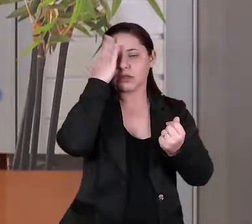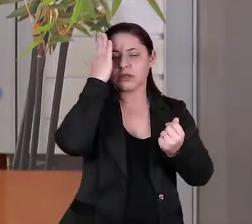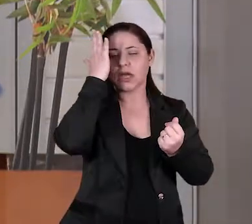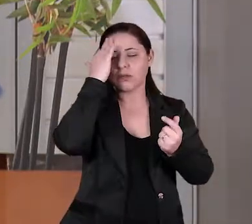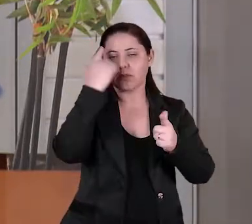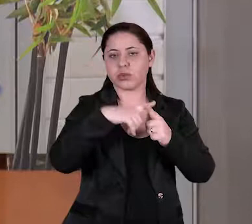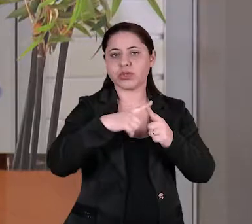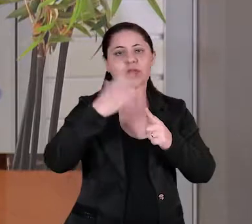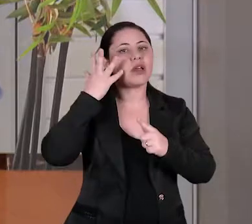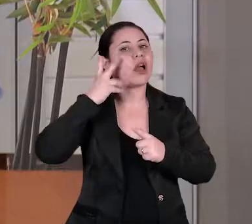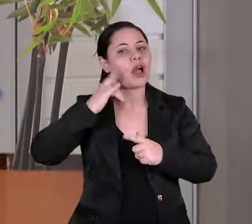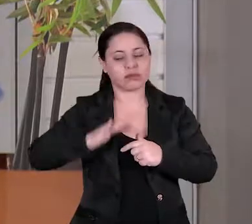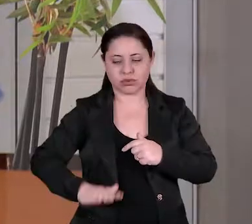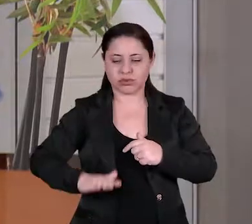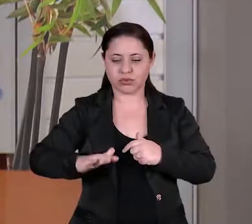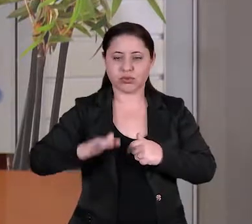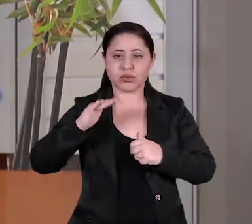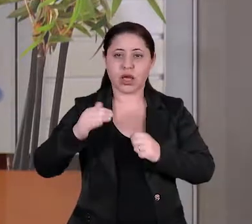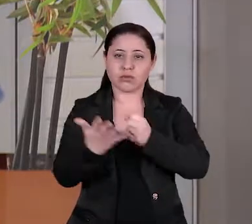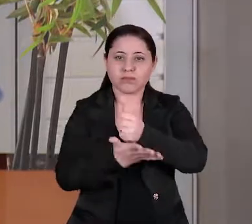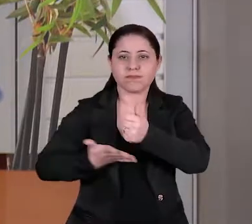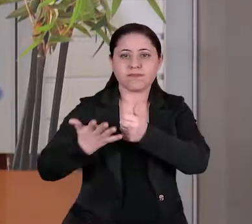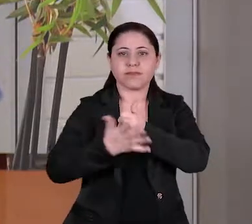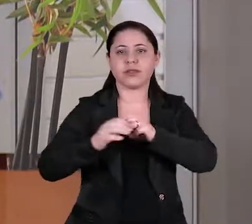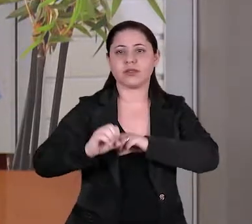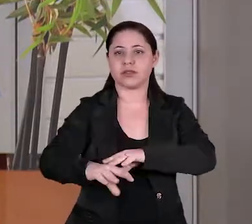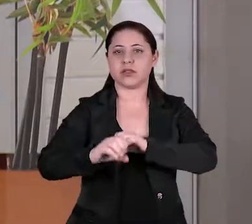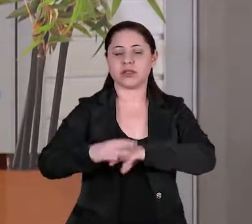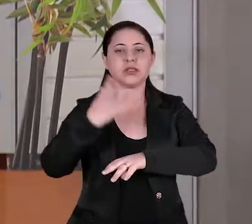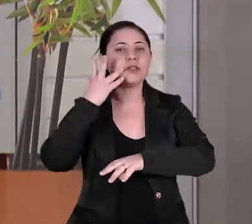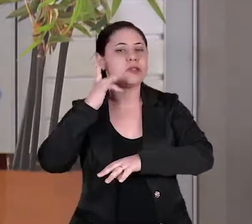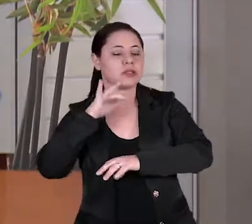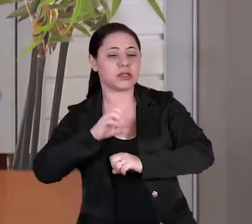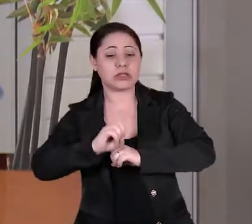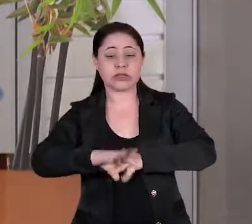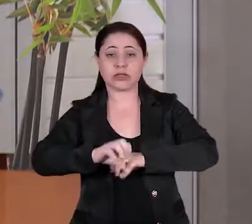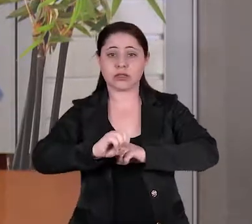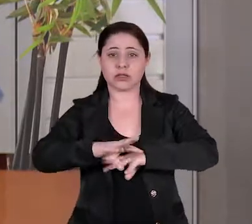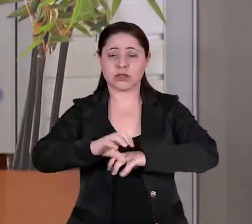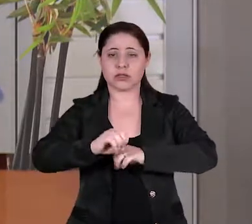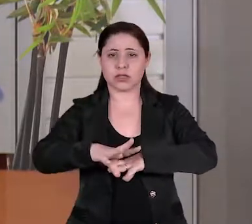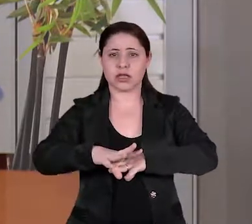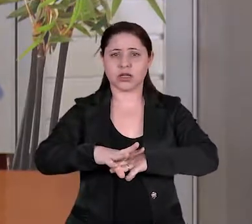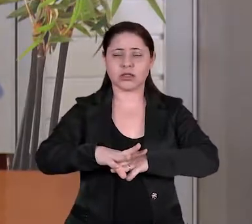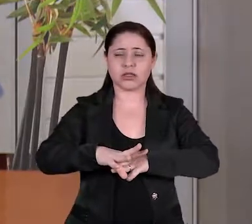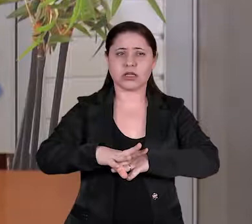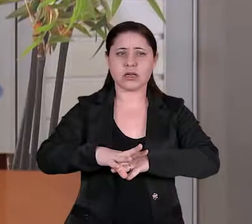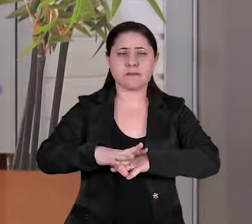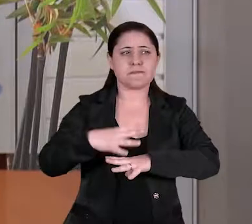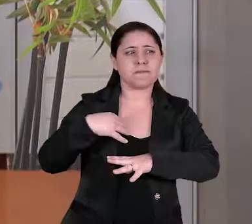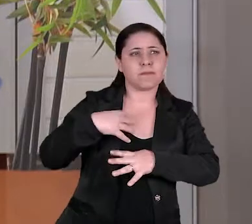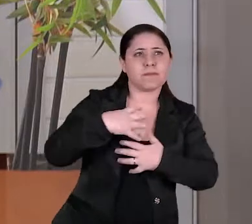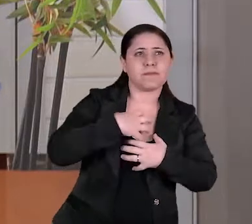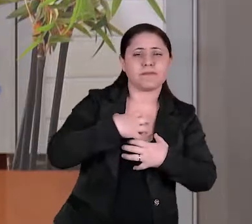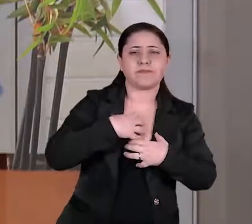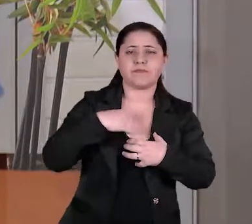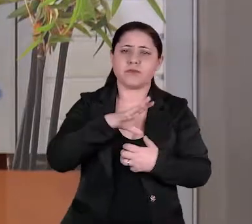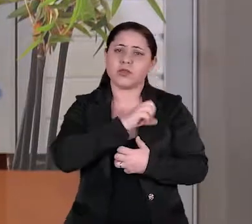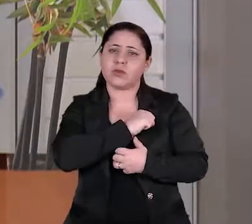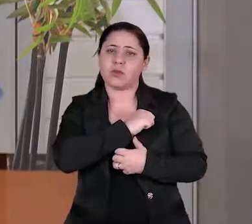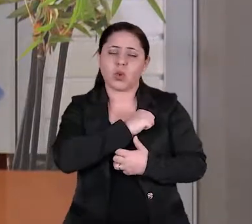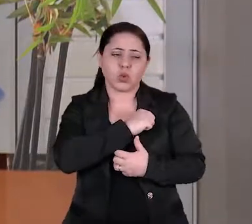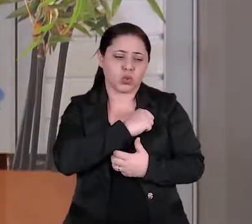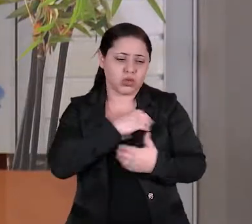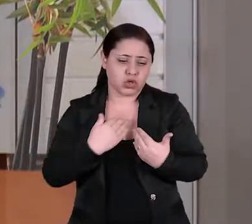doador. Porque isso vem desde a infância, do ensino básico, né? Então as crianças elas são ensinadas a ter esse gesto de amor